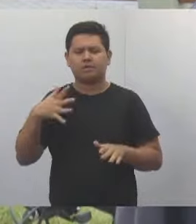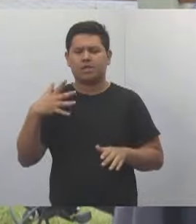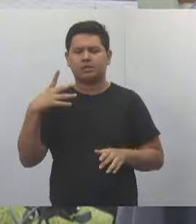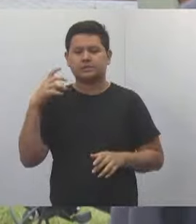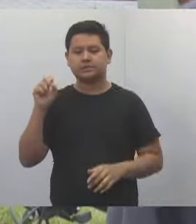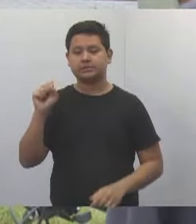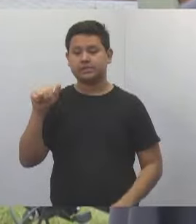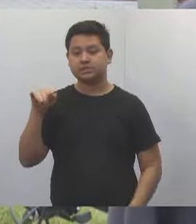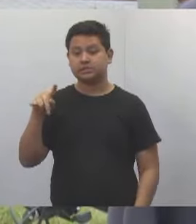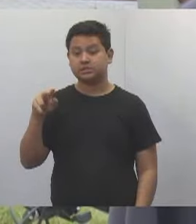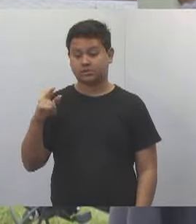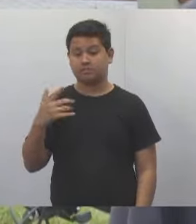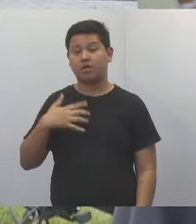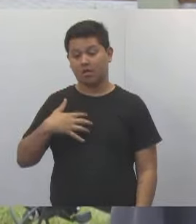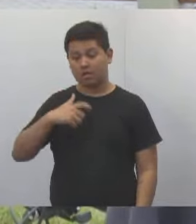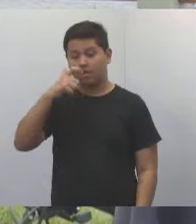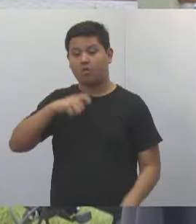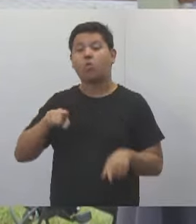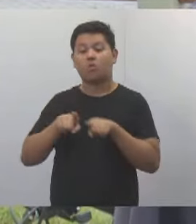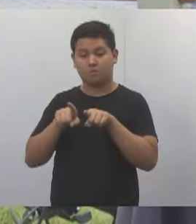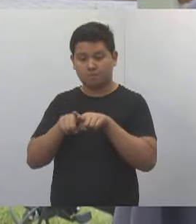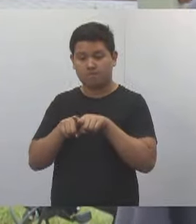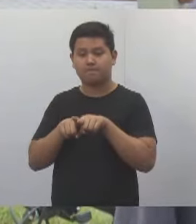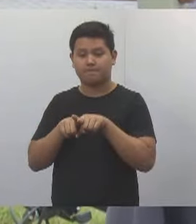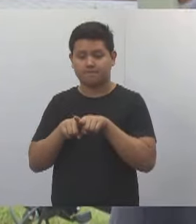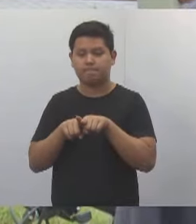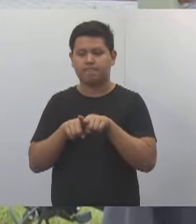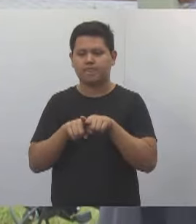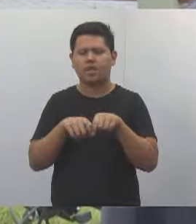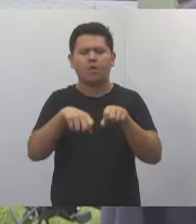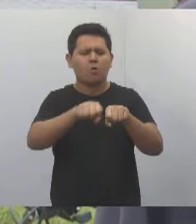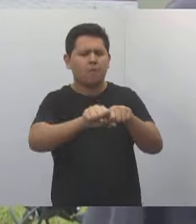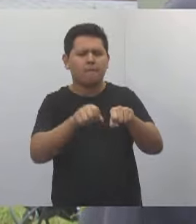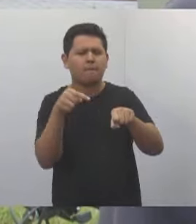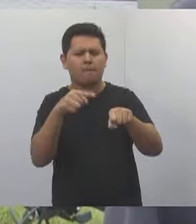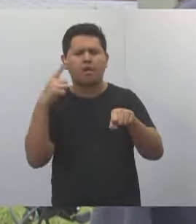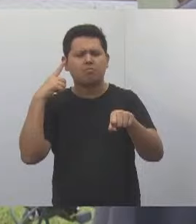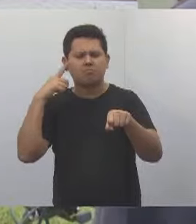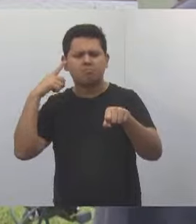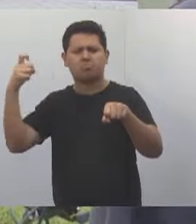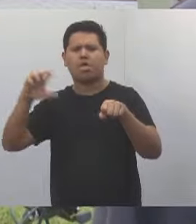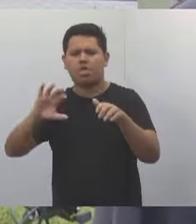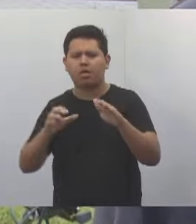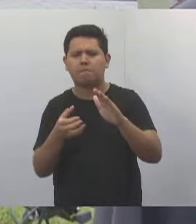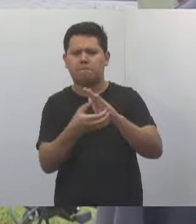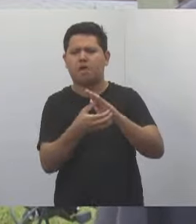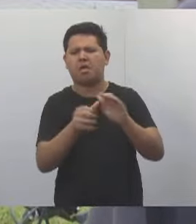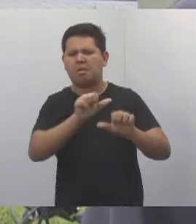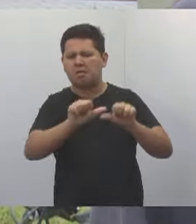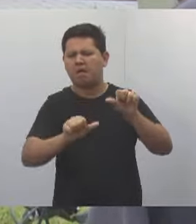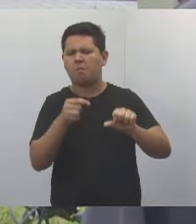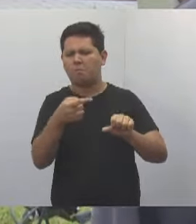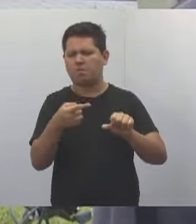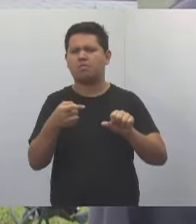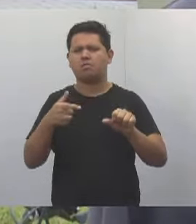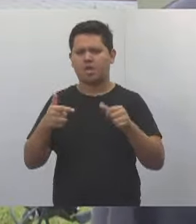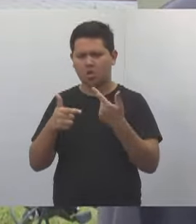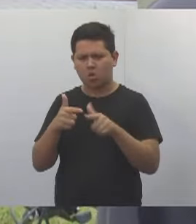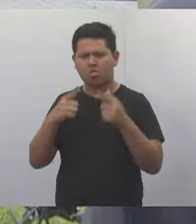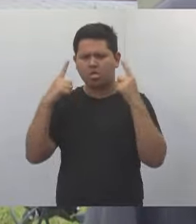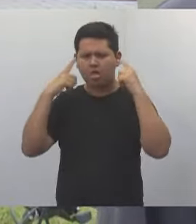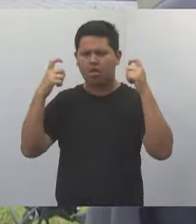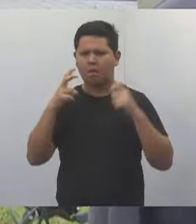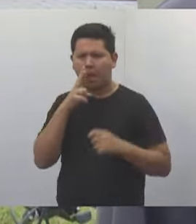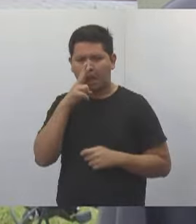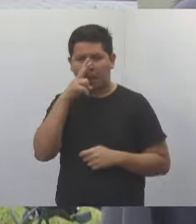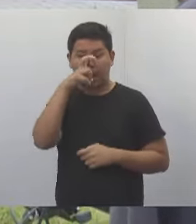sensível, né? Eu penso que eu mesmo, quando escuto, né, uma motocicleta com escapamento alterado, né, que tem um barulho um pouco mais forte,